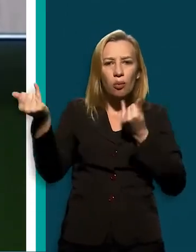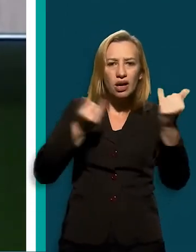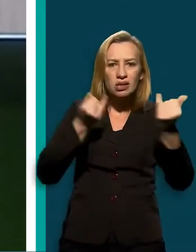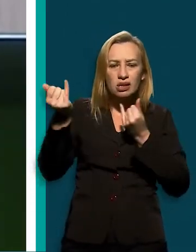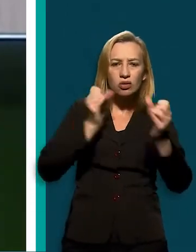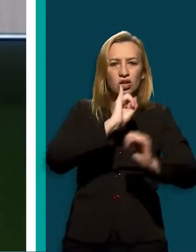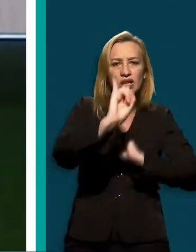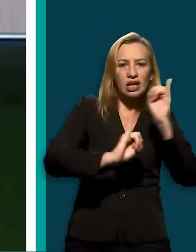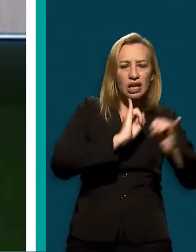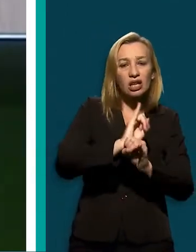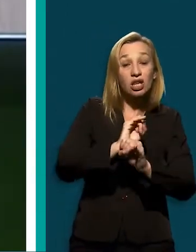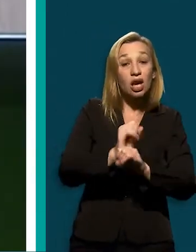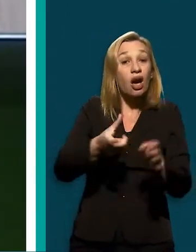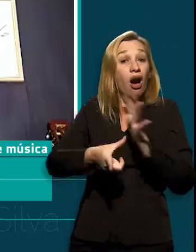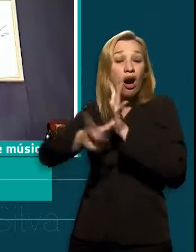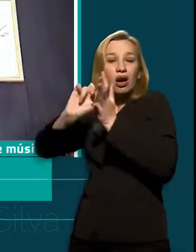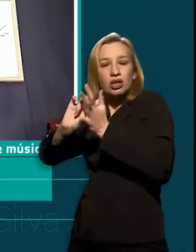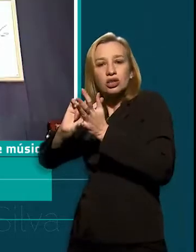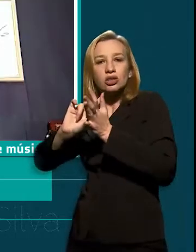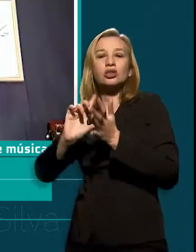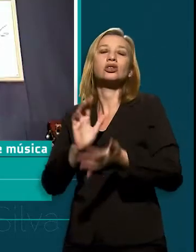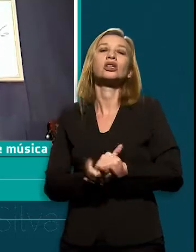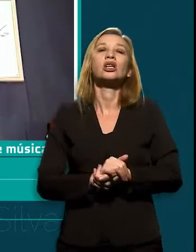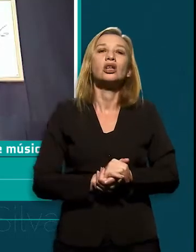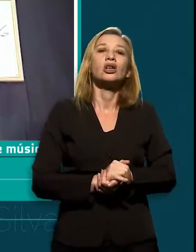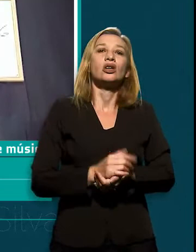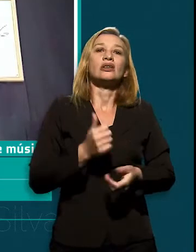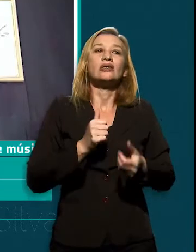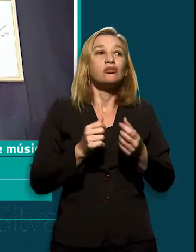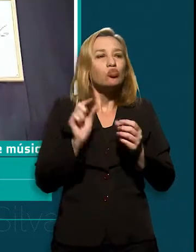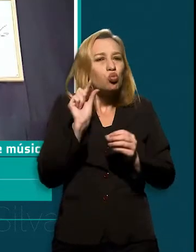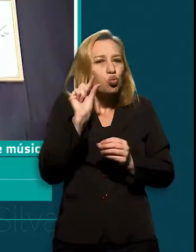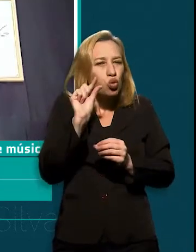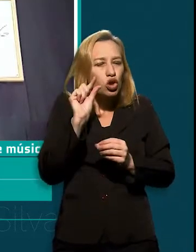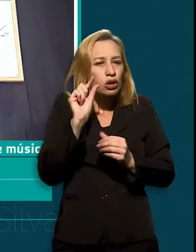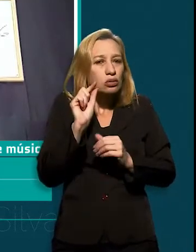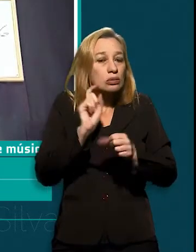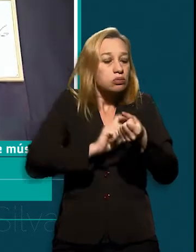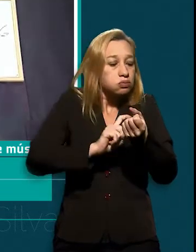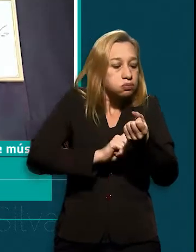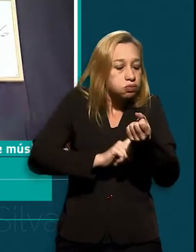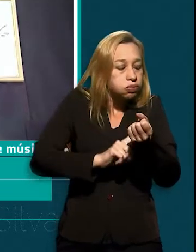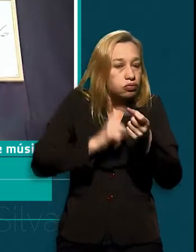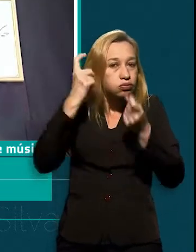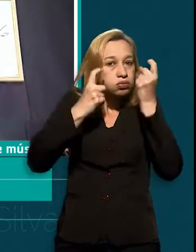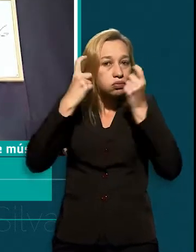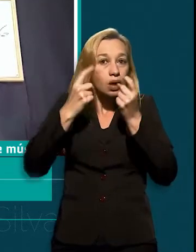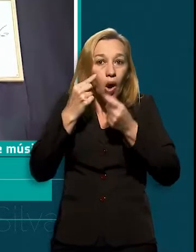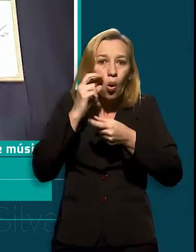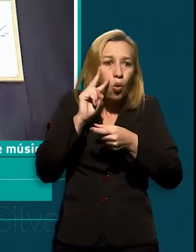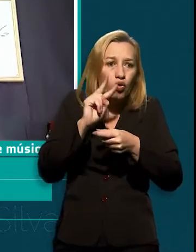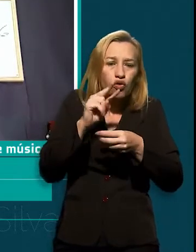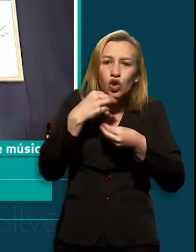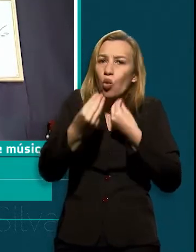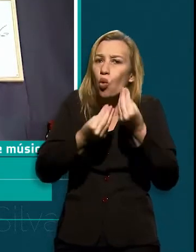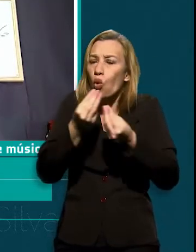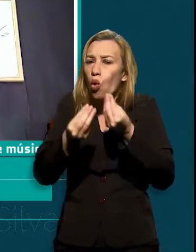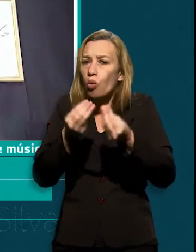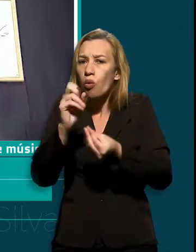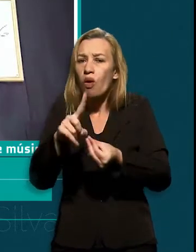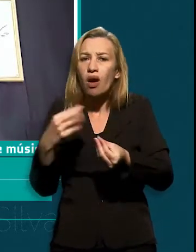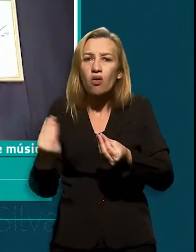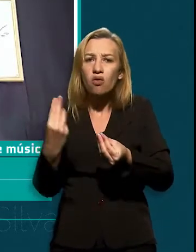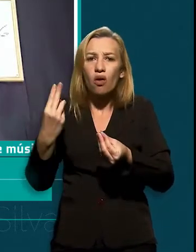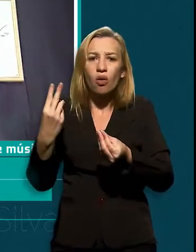informações web do que antes, entendeu? E o que me trouxe um pouquinho de ansiedade, um desespero assim, é que eu vi, como o